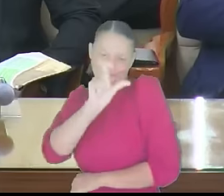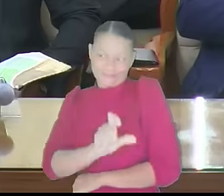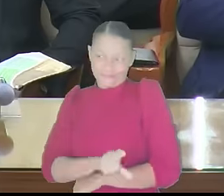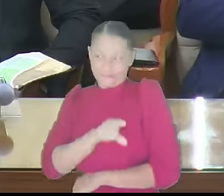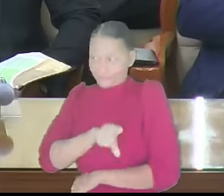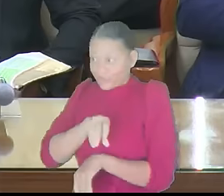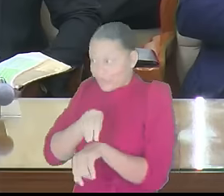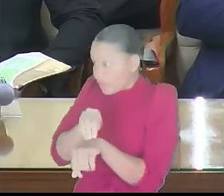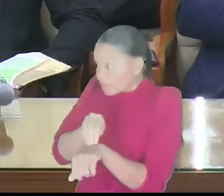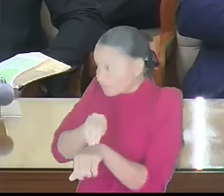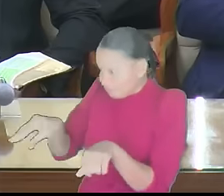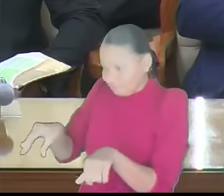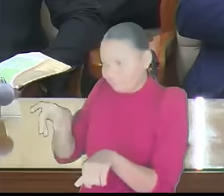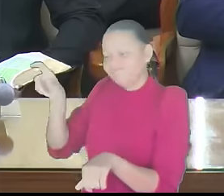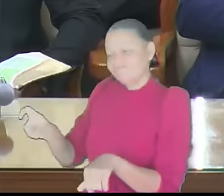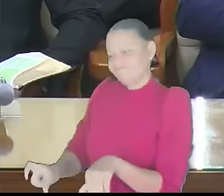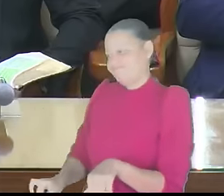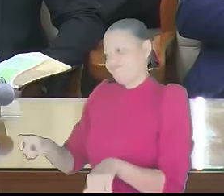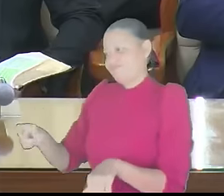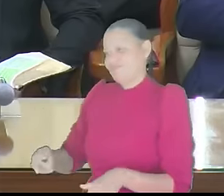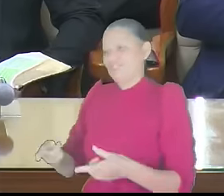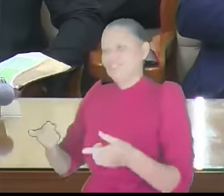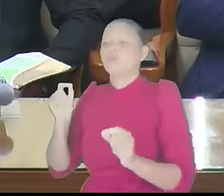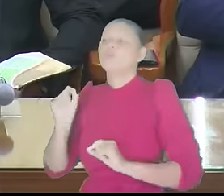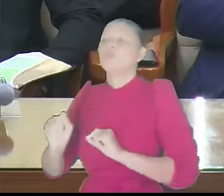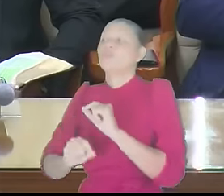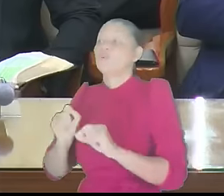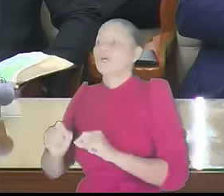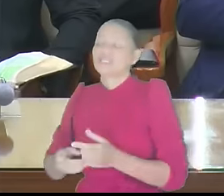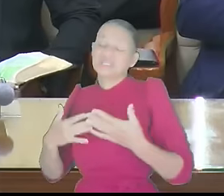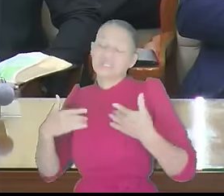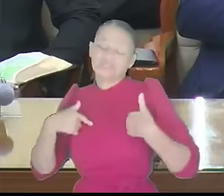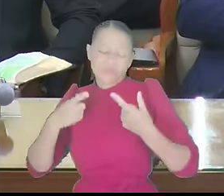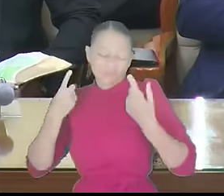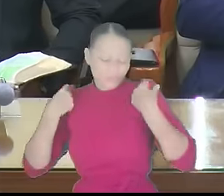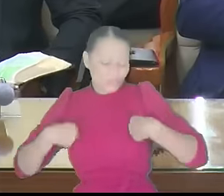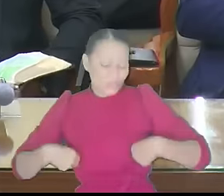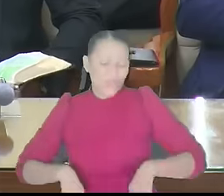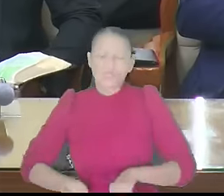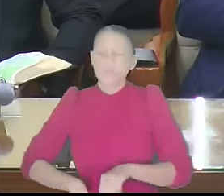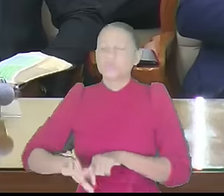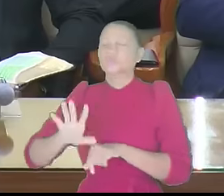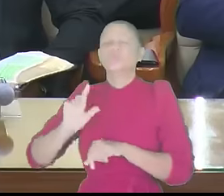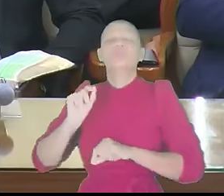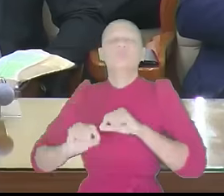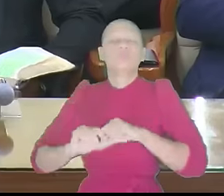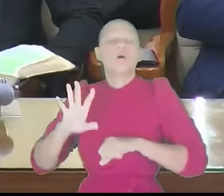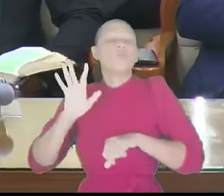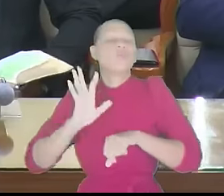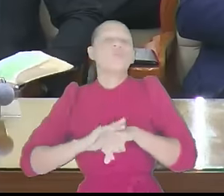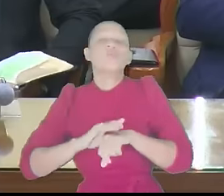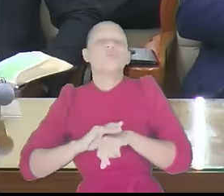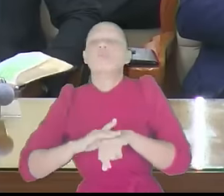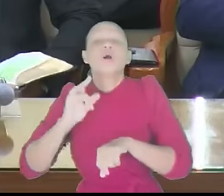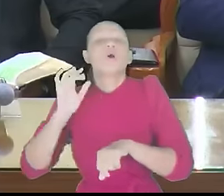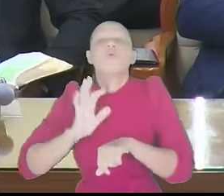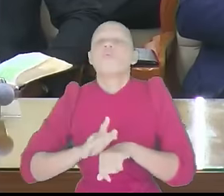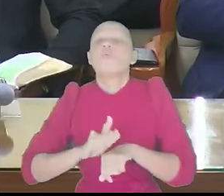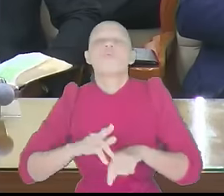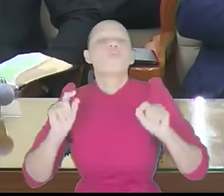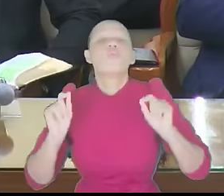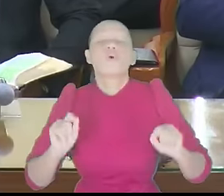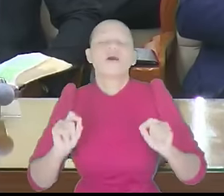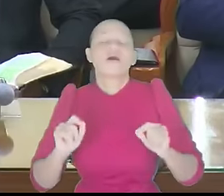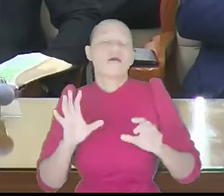dissessem para ele que elas estavam enfermas de quê? Quem lembra? Estavam enfermas de quê, meus amados irmãos? De